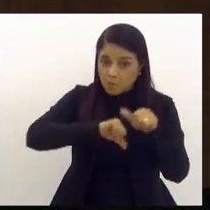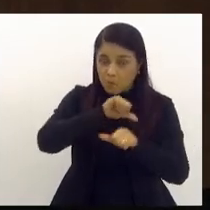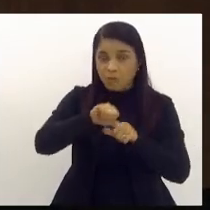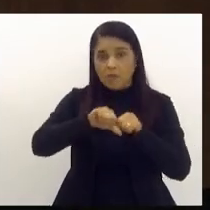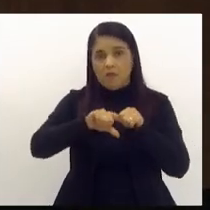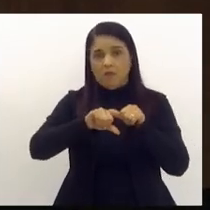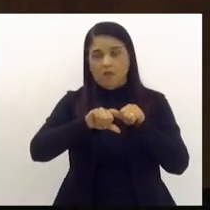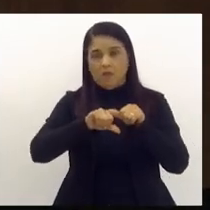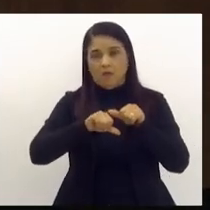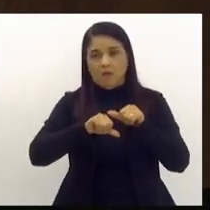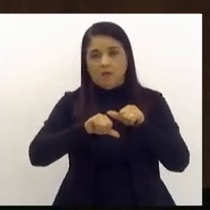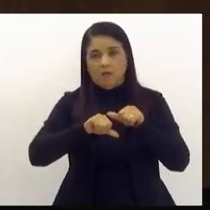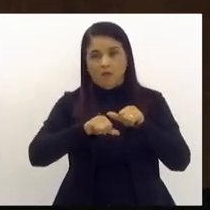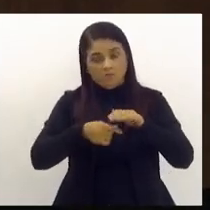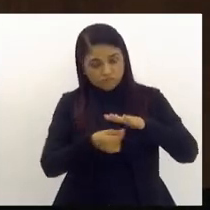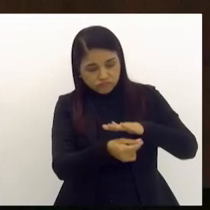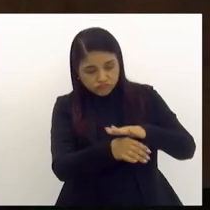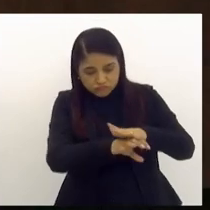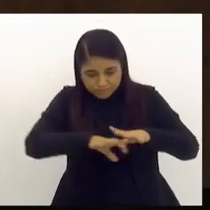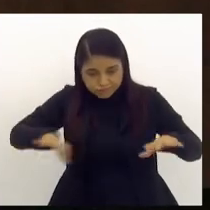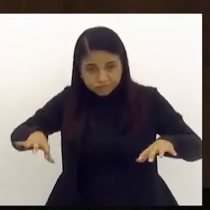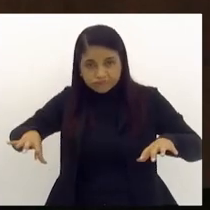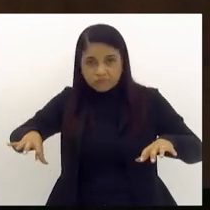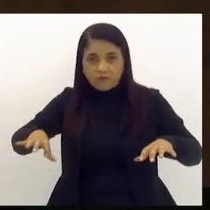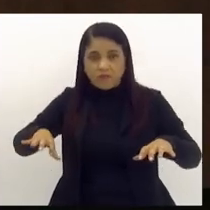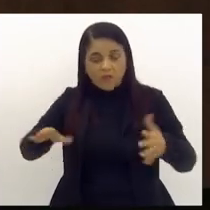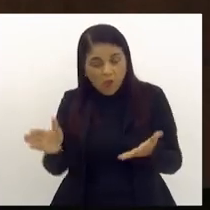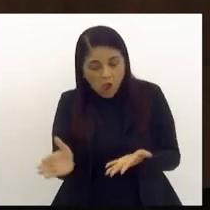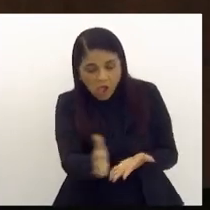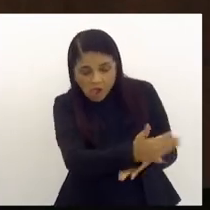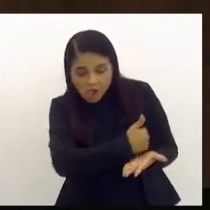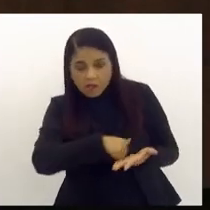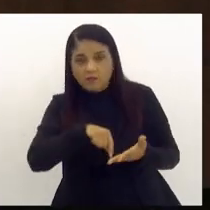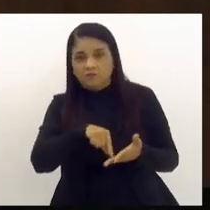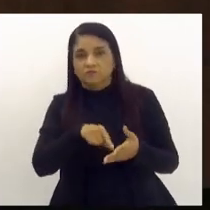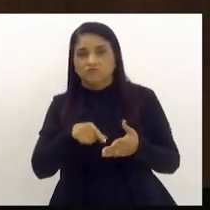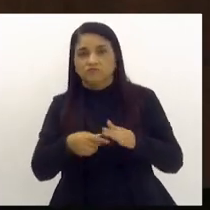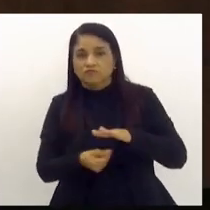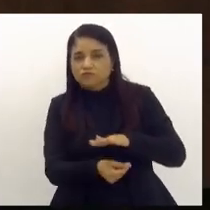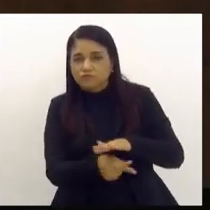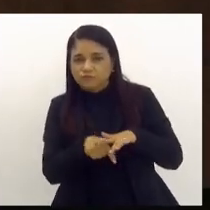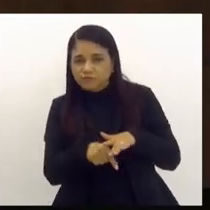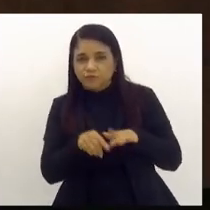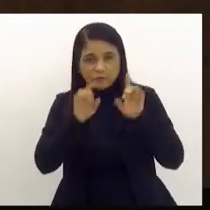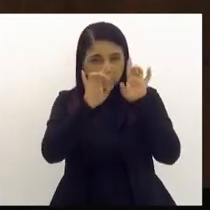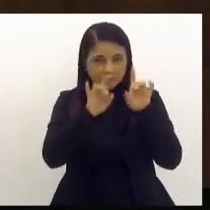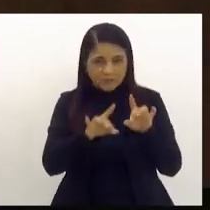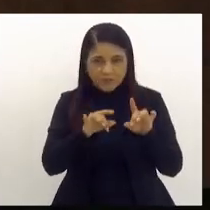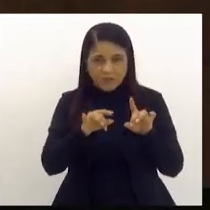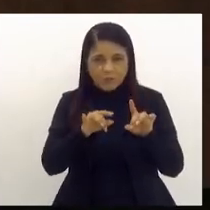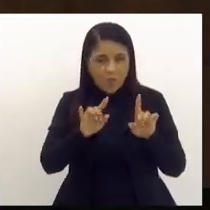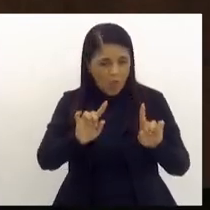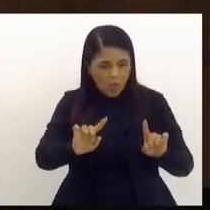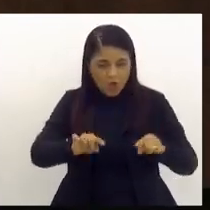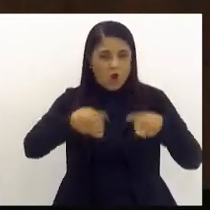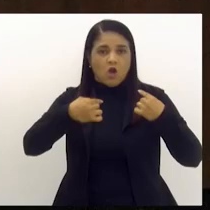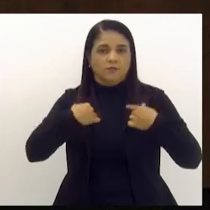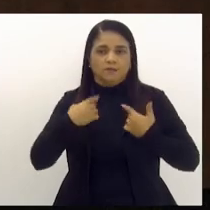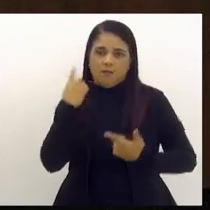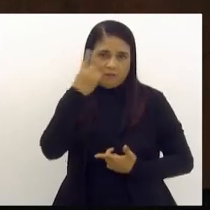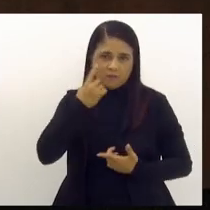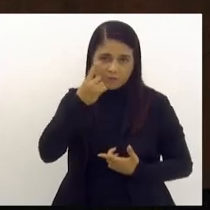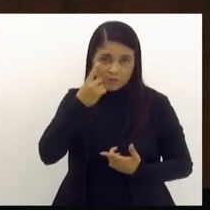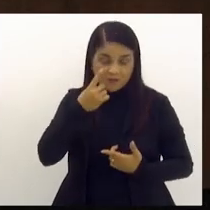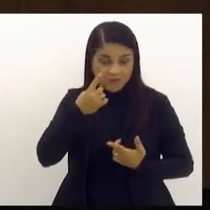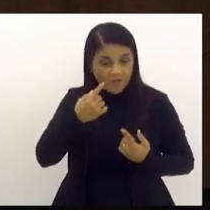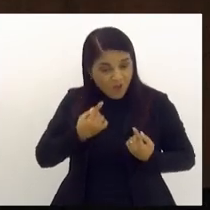destinação, rapar o que, entre aspas, sobrou dos fundos especiais, isso não é uma afronta a nós, que somos da oposição. Isso é uma